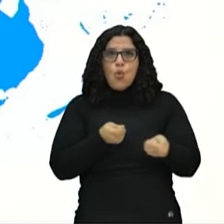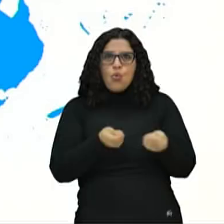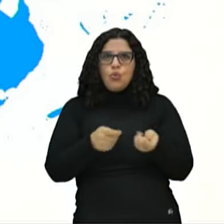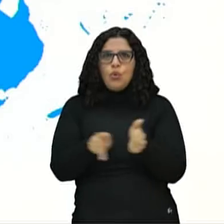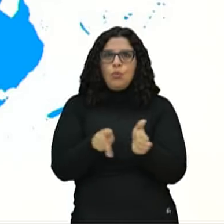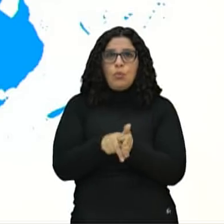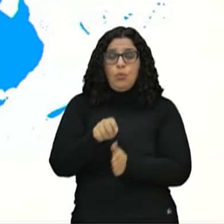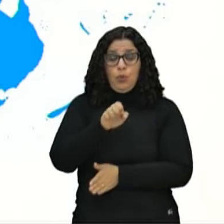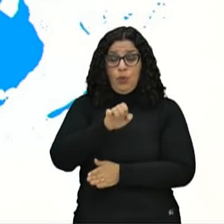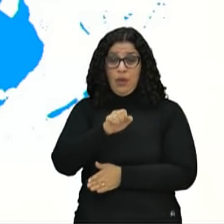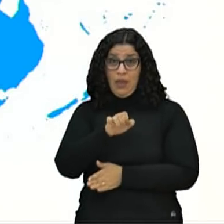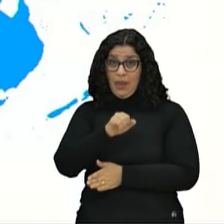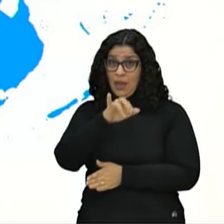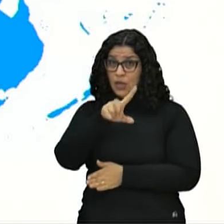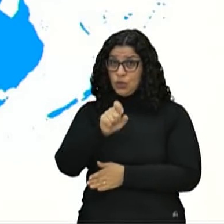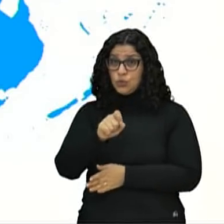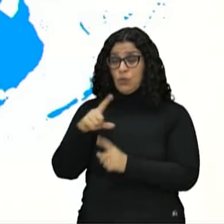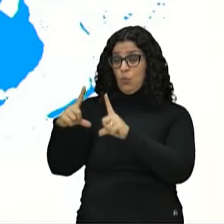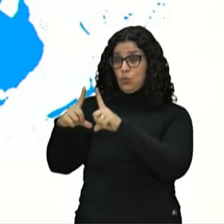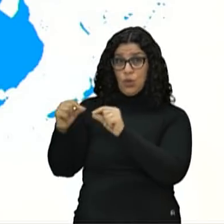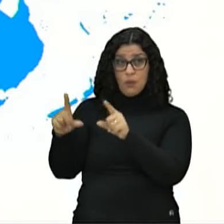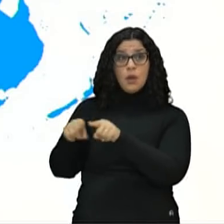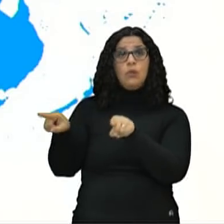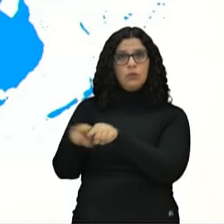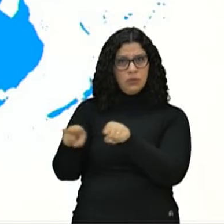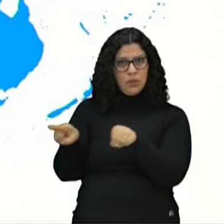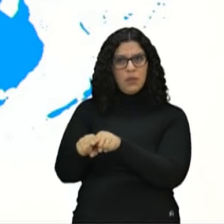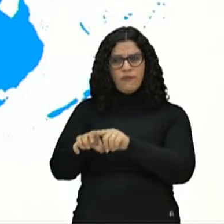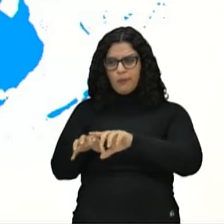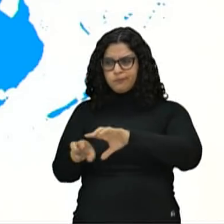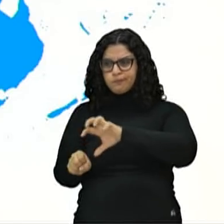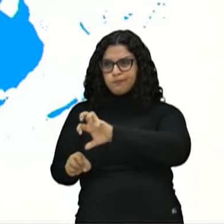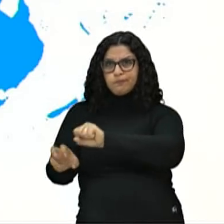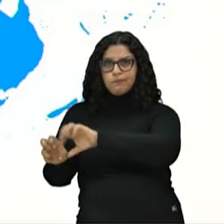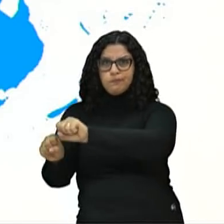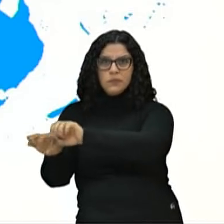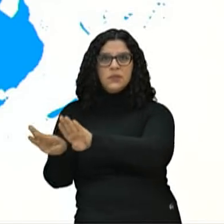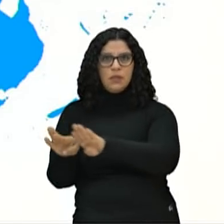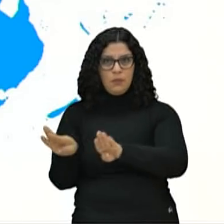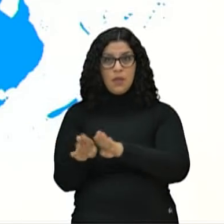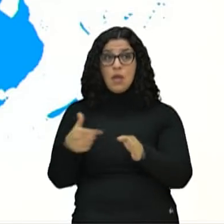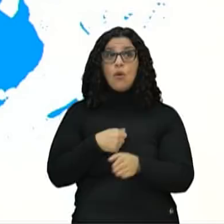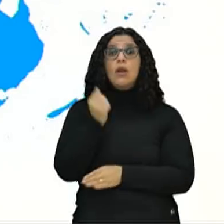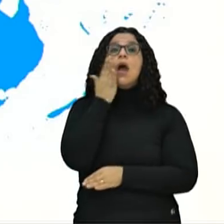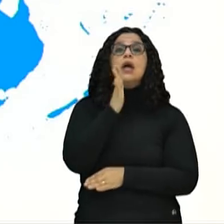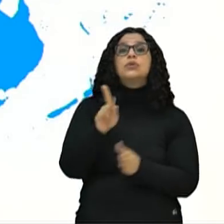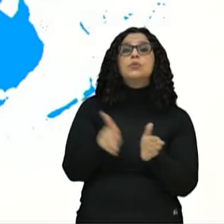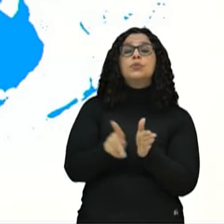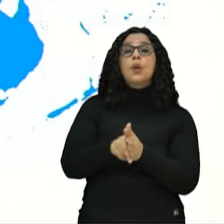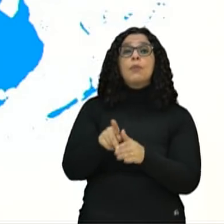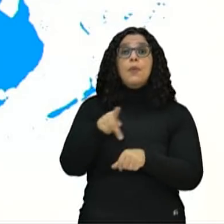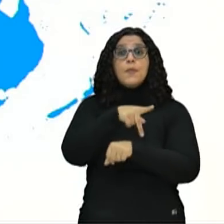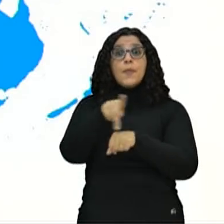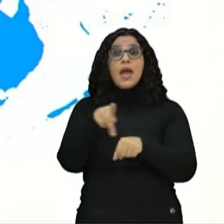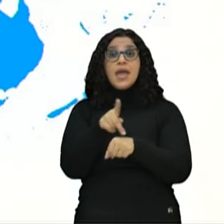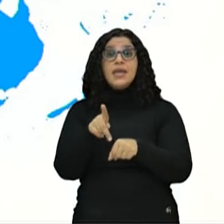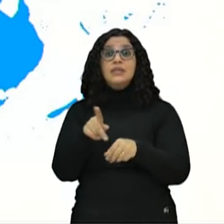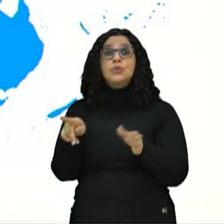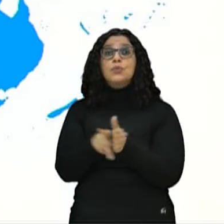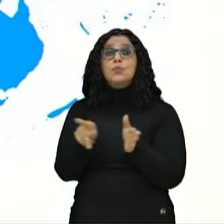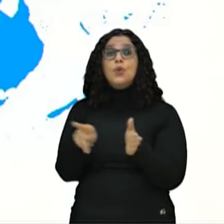pelo eixo. Você tem lá ainda o Japão ampliando suas conquistas, que a gente já vai falar, e em azul, os países